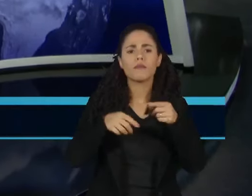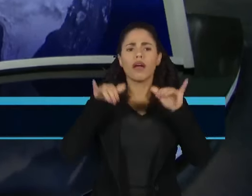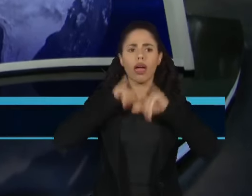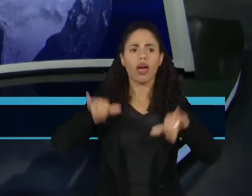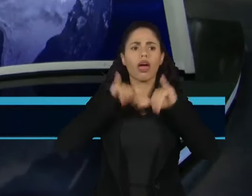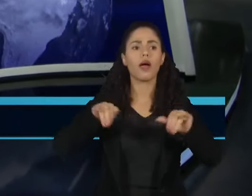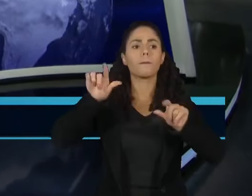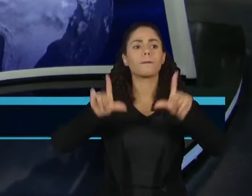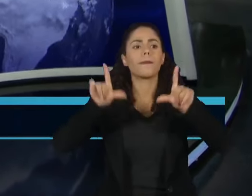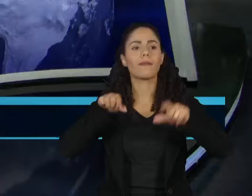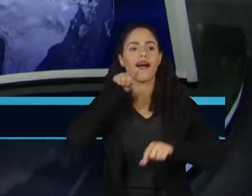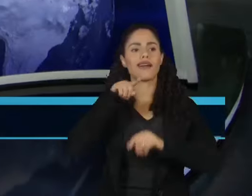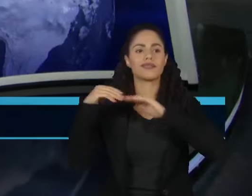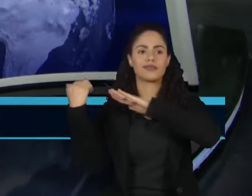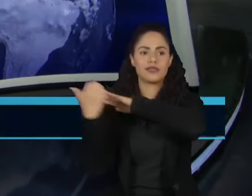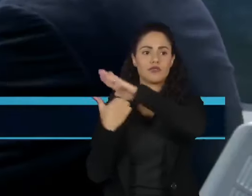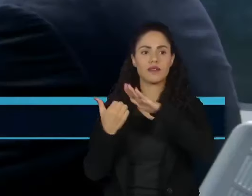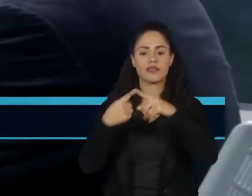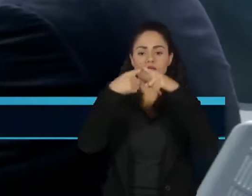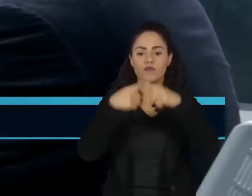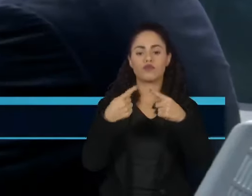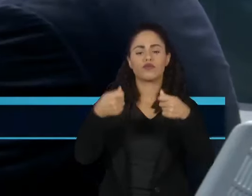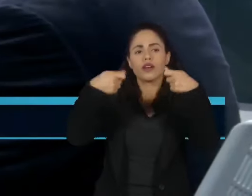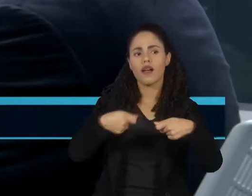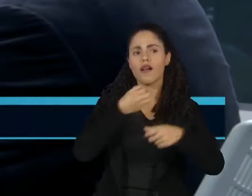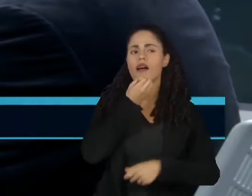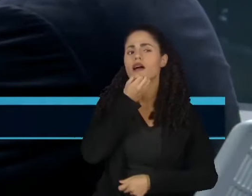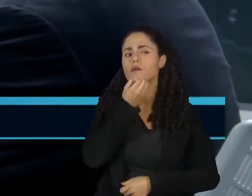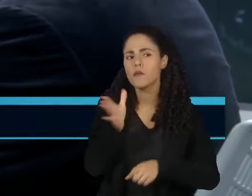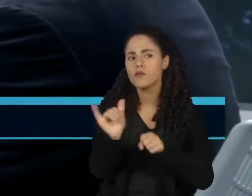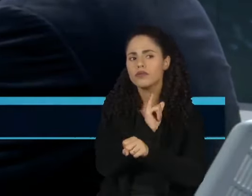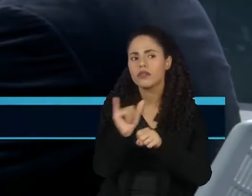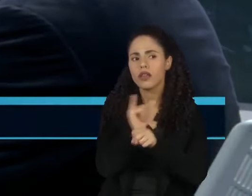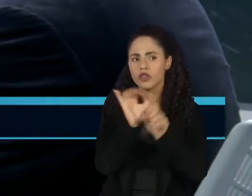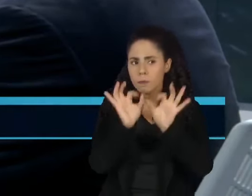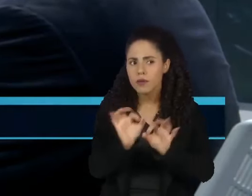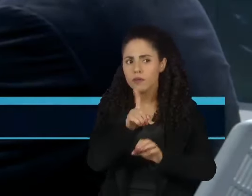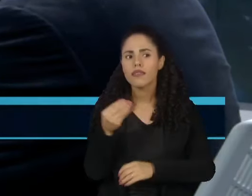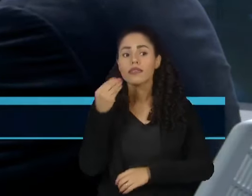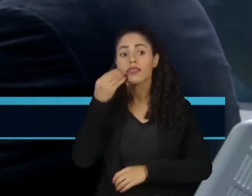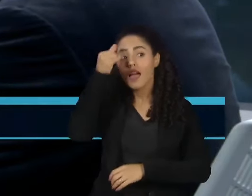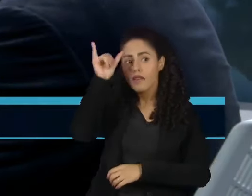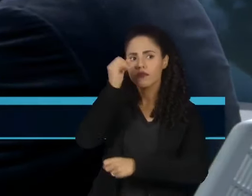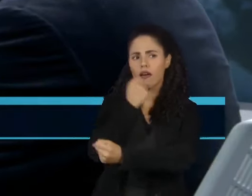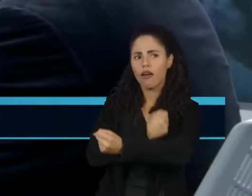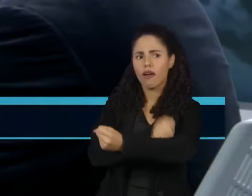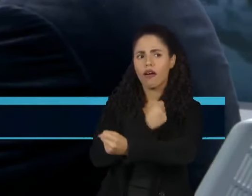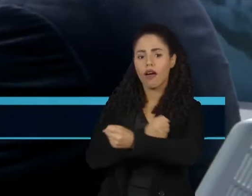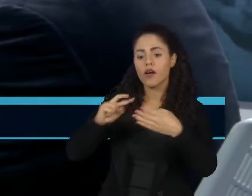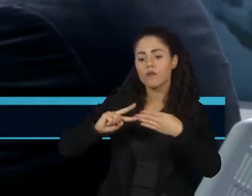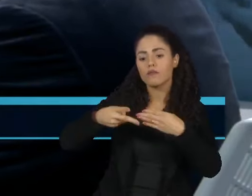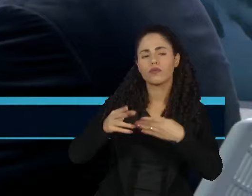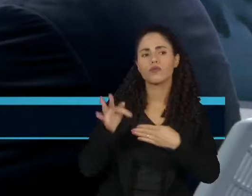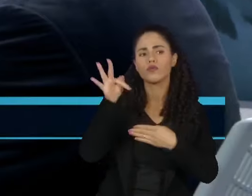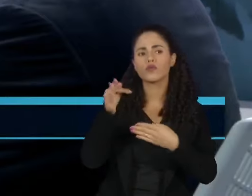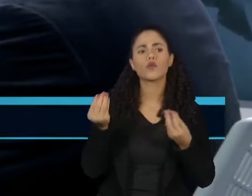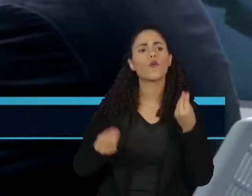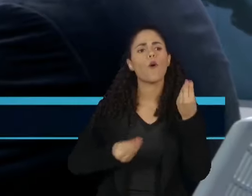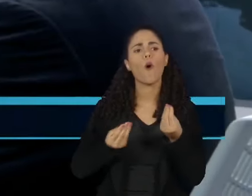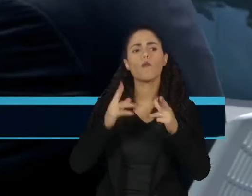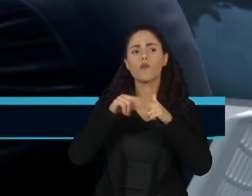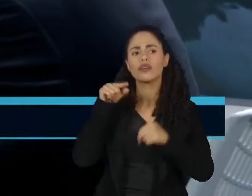propaganda dessas empresas de apostas é uma boa estratégia para combater o vício e os prejuízos causados por essas